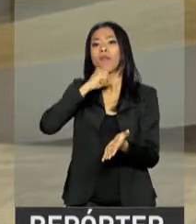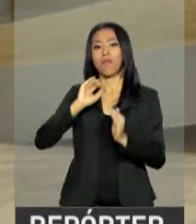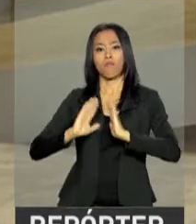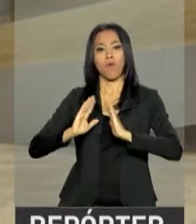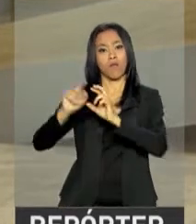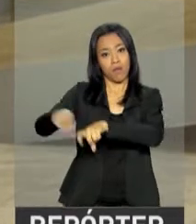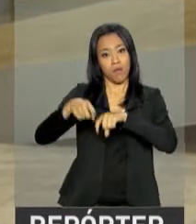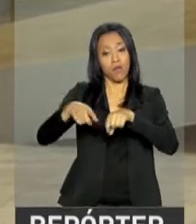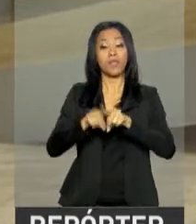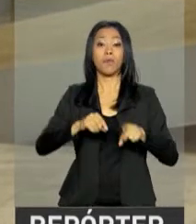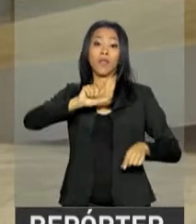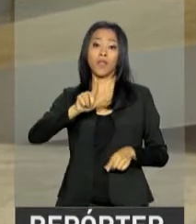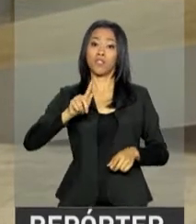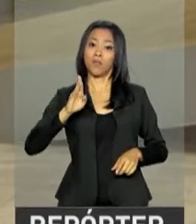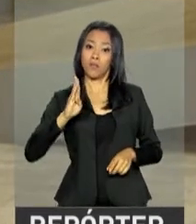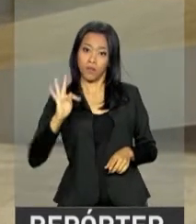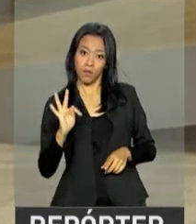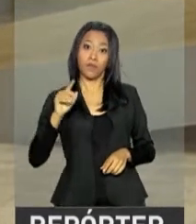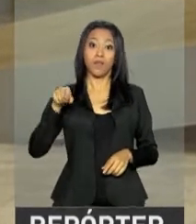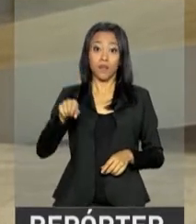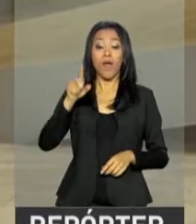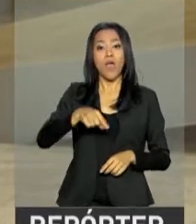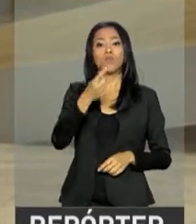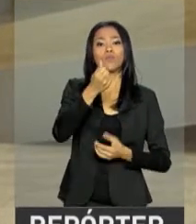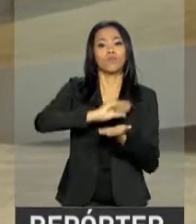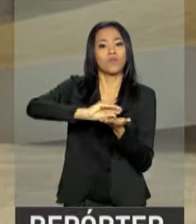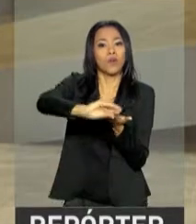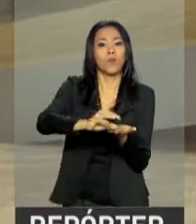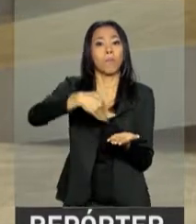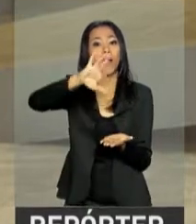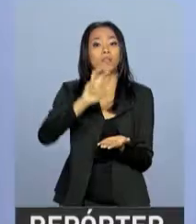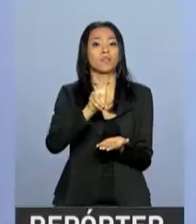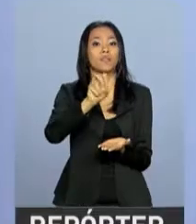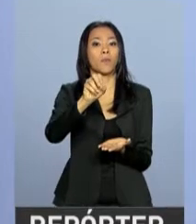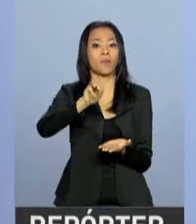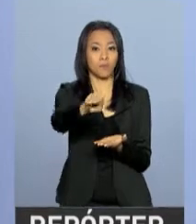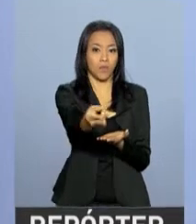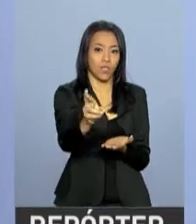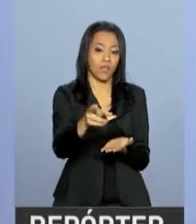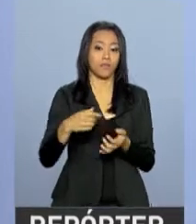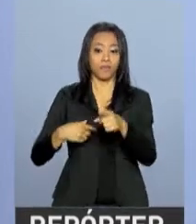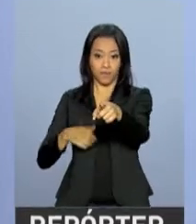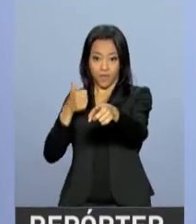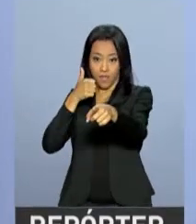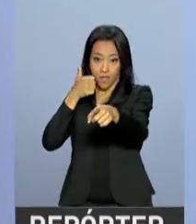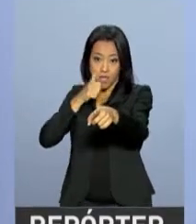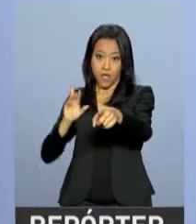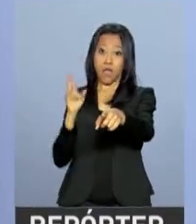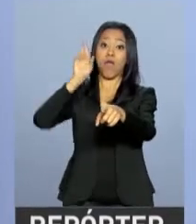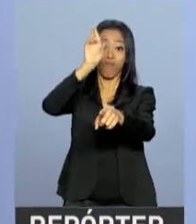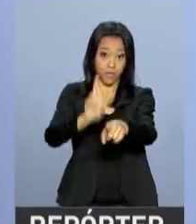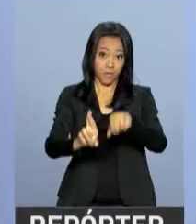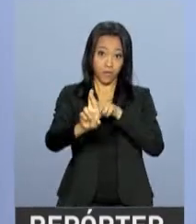lgbt um investimento superior a 50 milhões de reais a representante da sociedade civil no